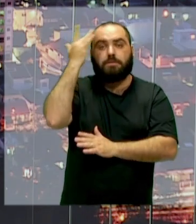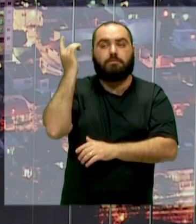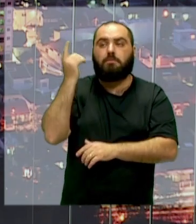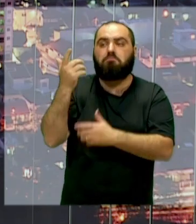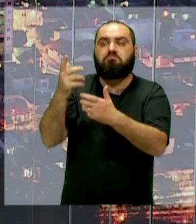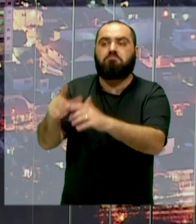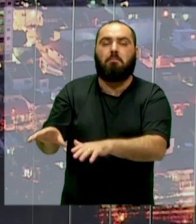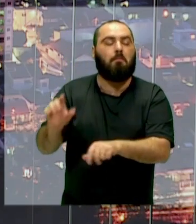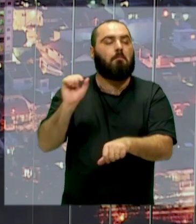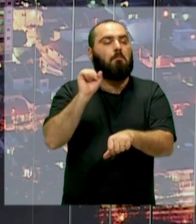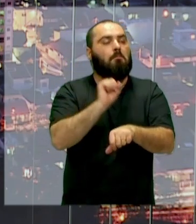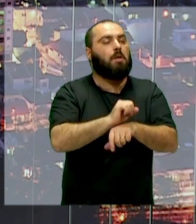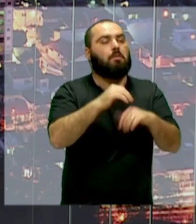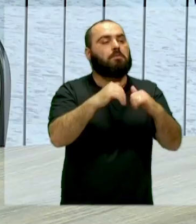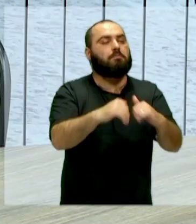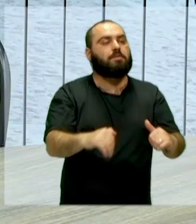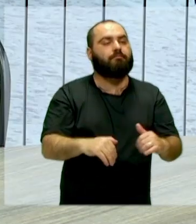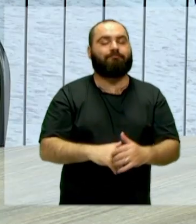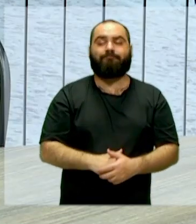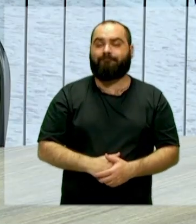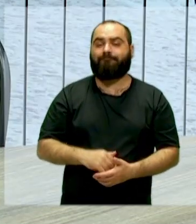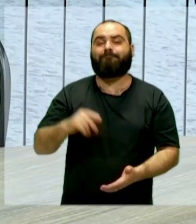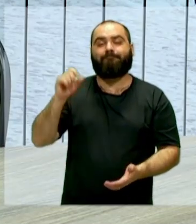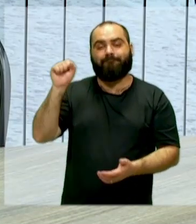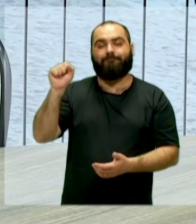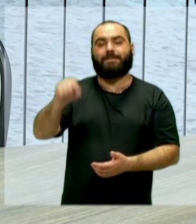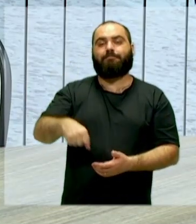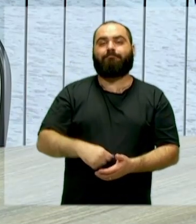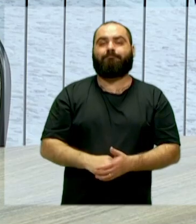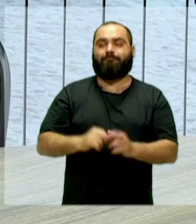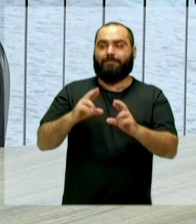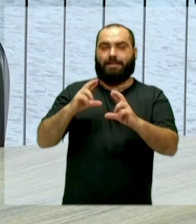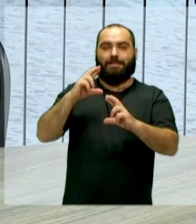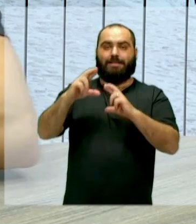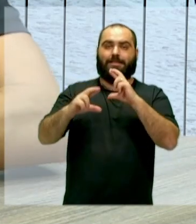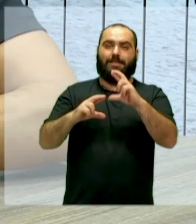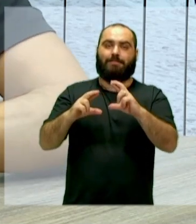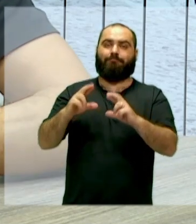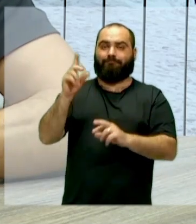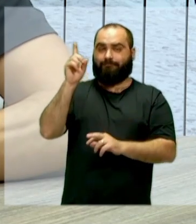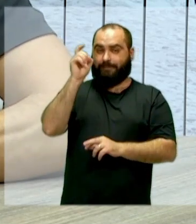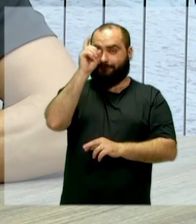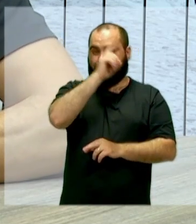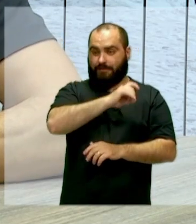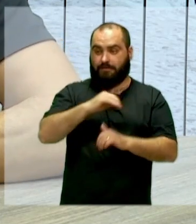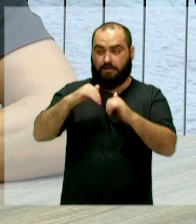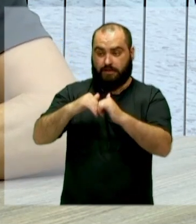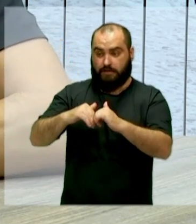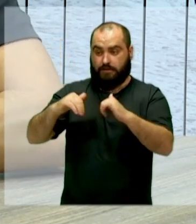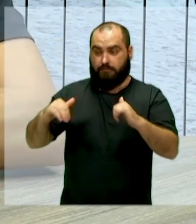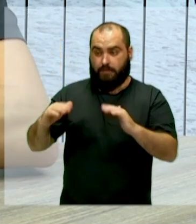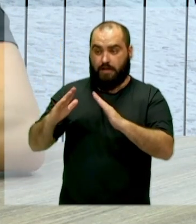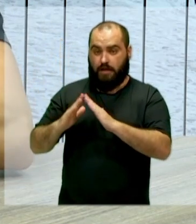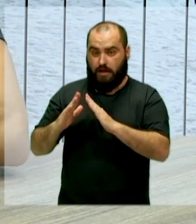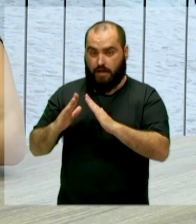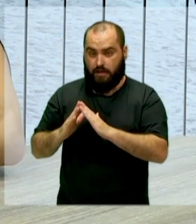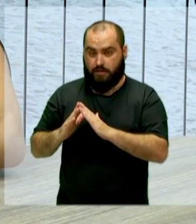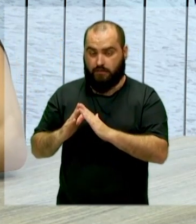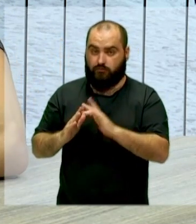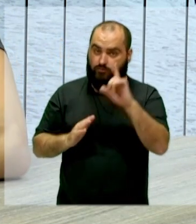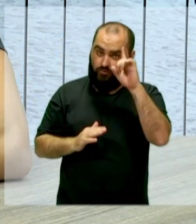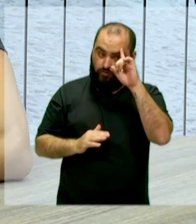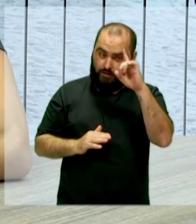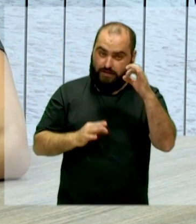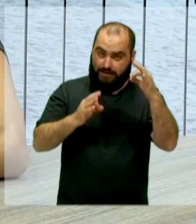de separar sim e a reciclagem ela é muito complexa né eu preciso separar em casa colocar no dia certo